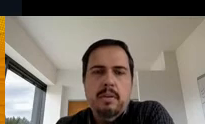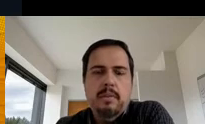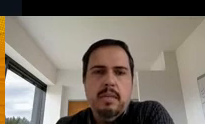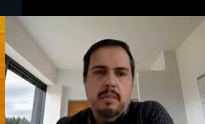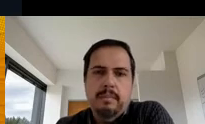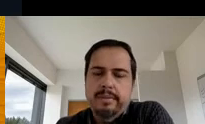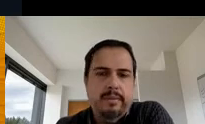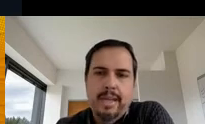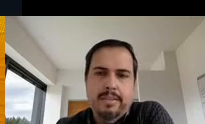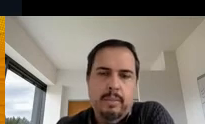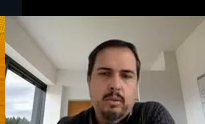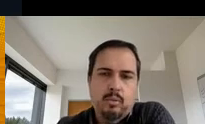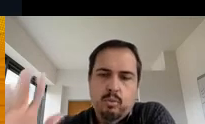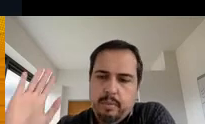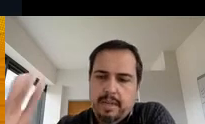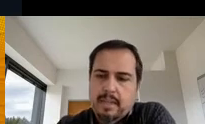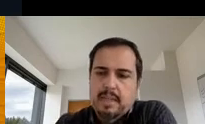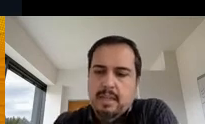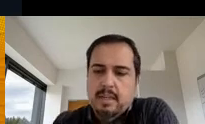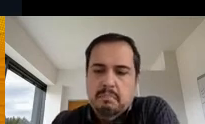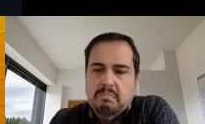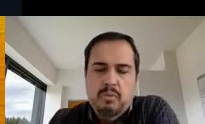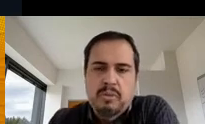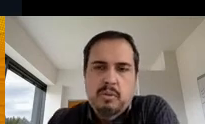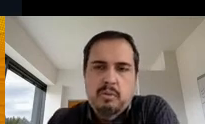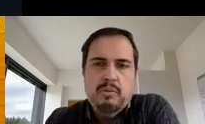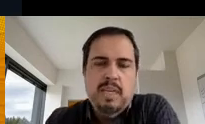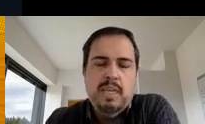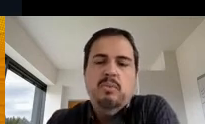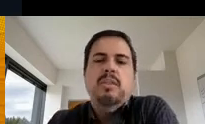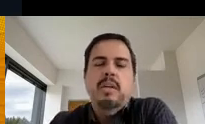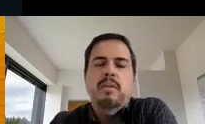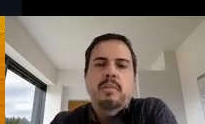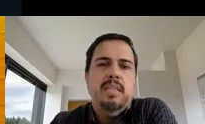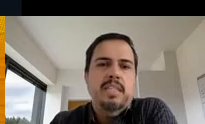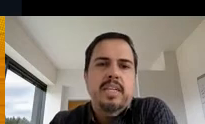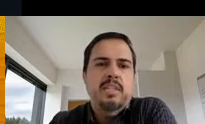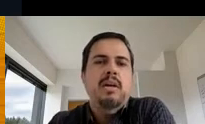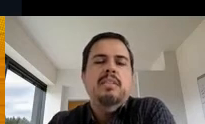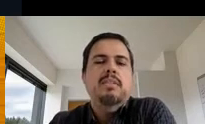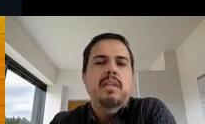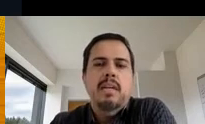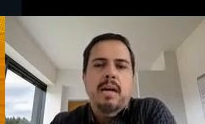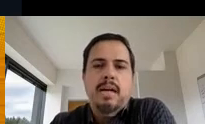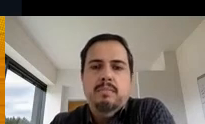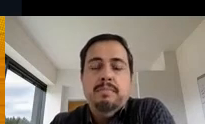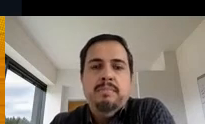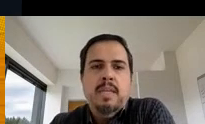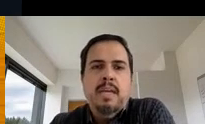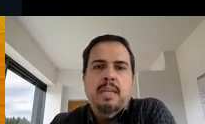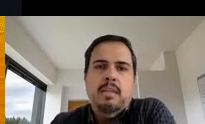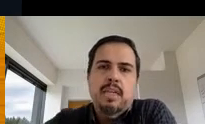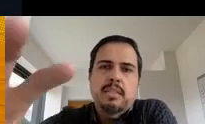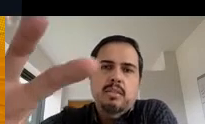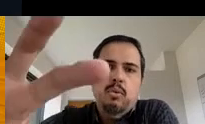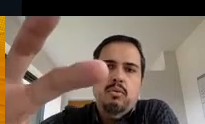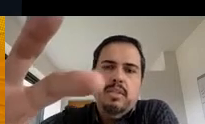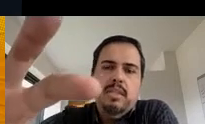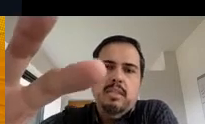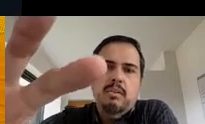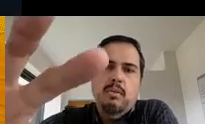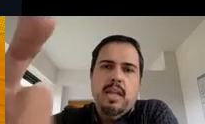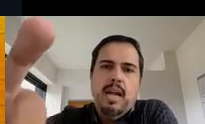aproveitar, tem um serviço ali para mim. Mas eu dei acesso a tudo para ela. Não vi risco nisso, sabe? Mas tem gente que não faz isso, nem é amarrado.